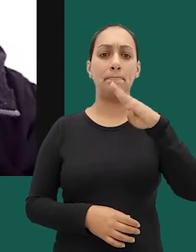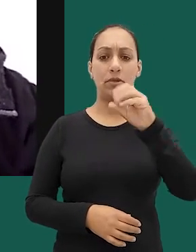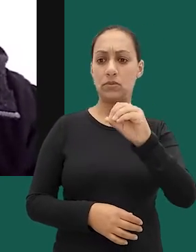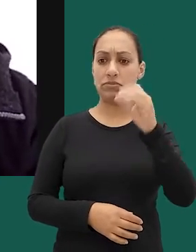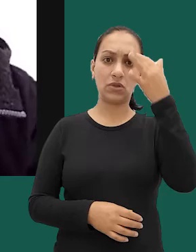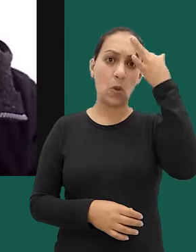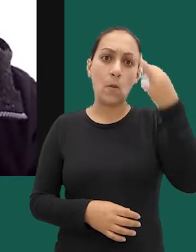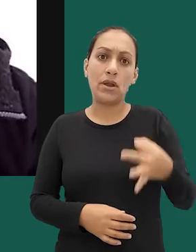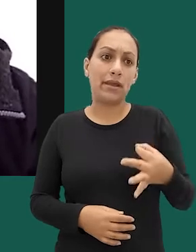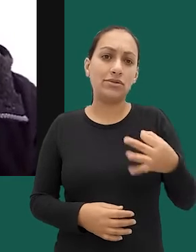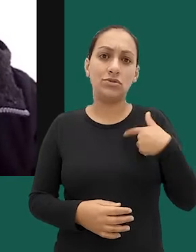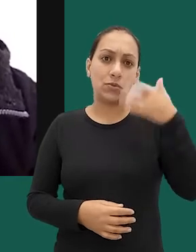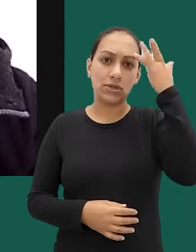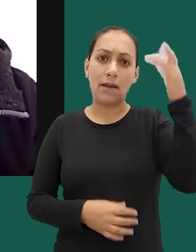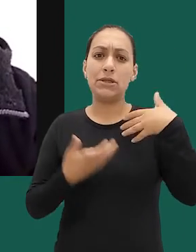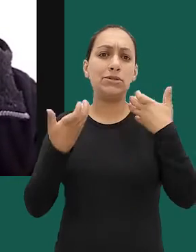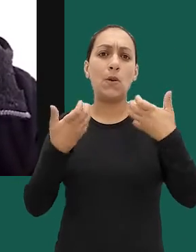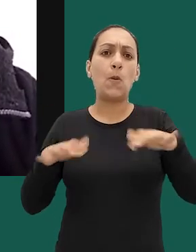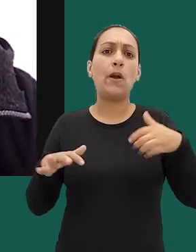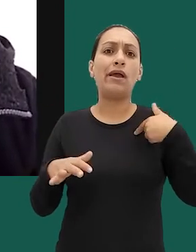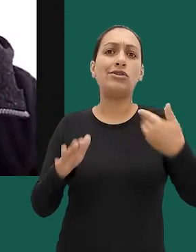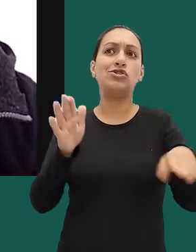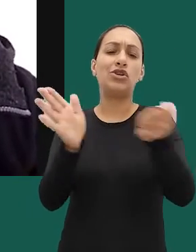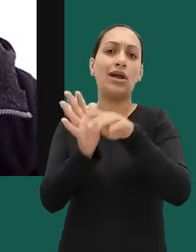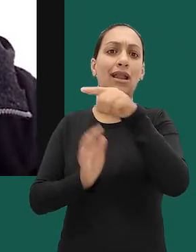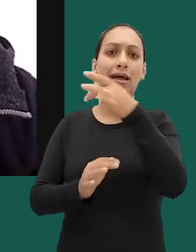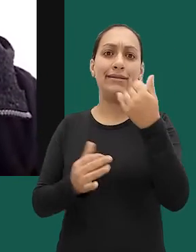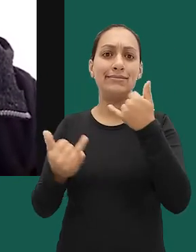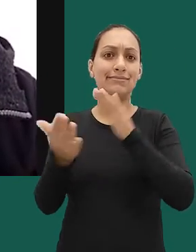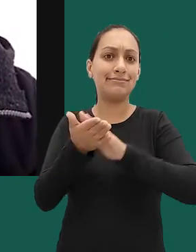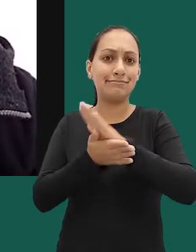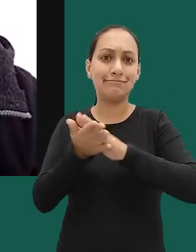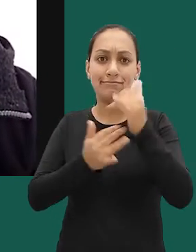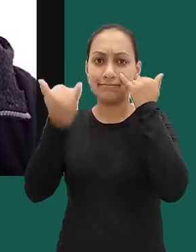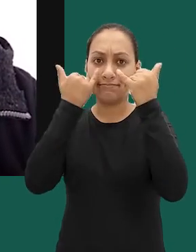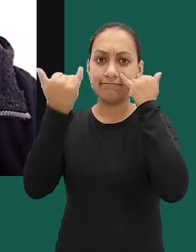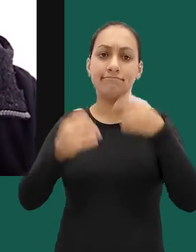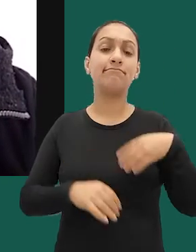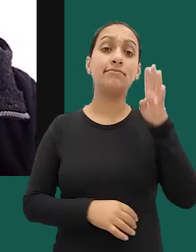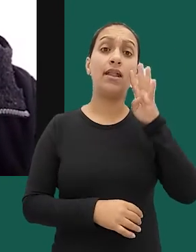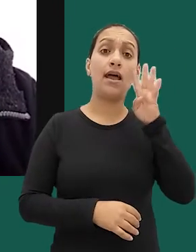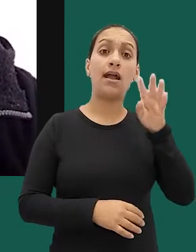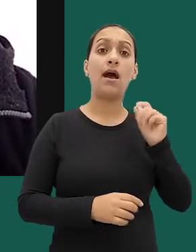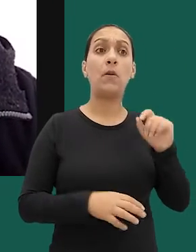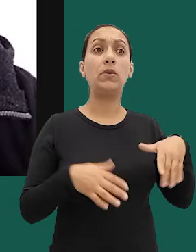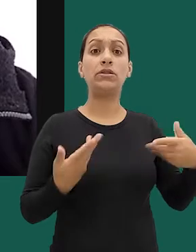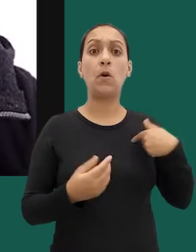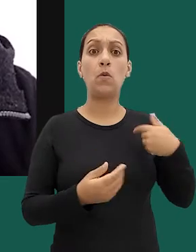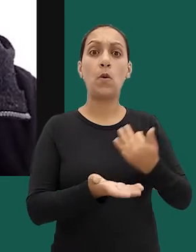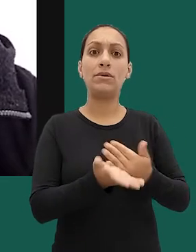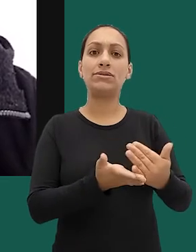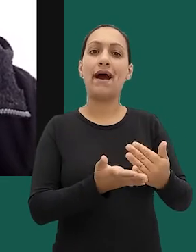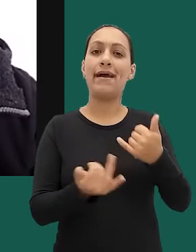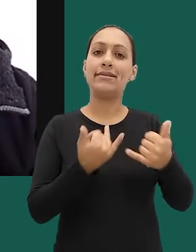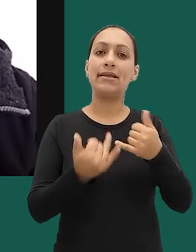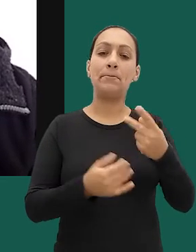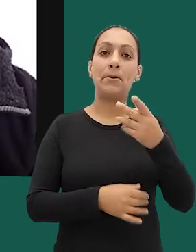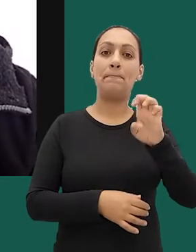chegar Uhum. cru, né, praticamente. Então, é bem legal já começar já com o pé direito, praticamente,